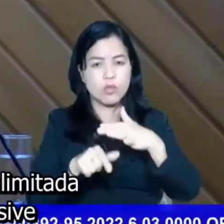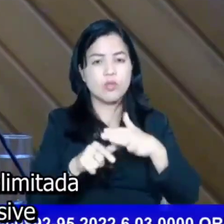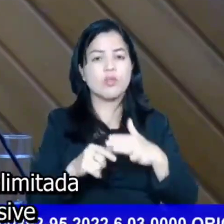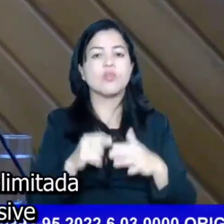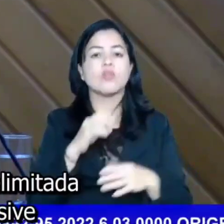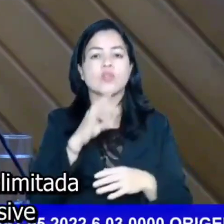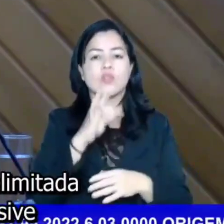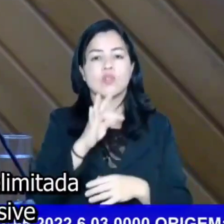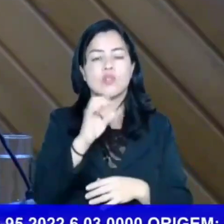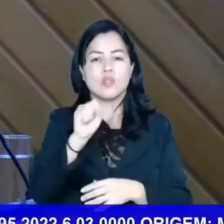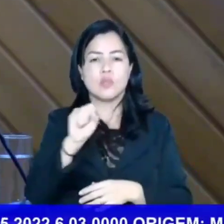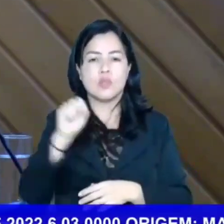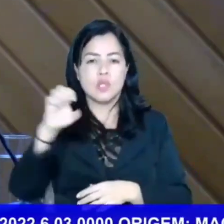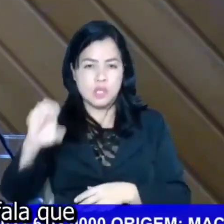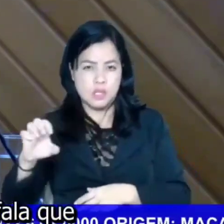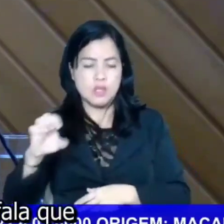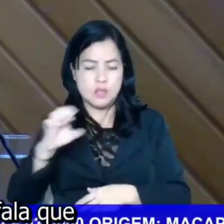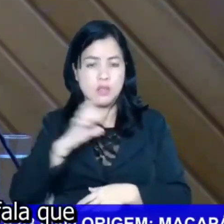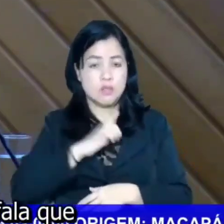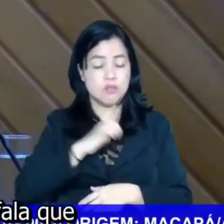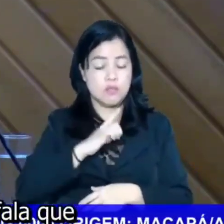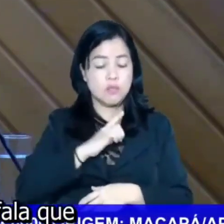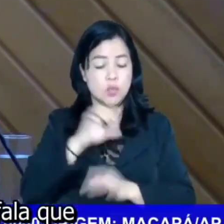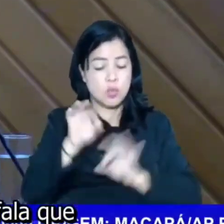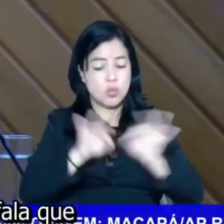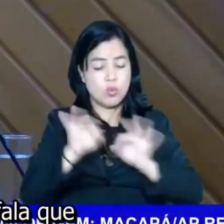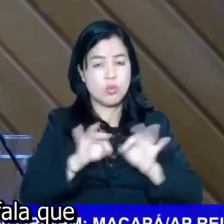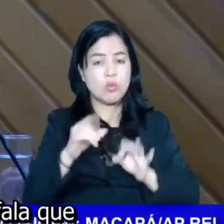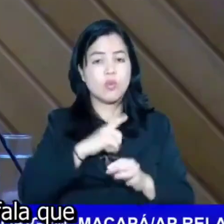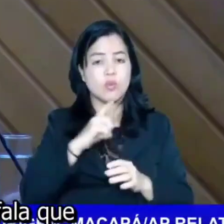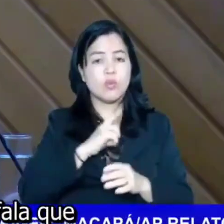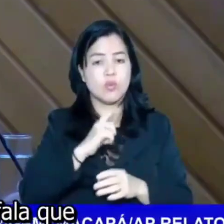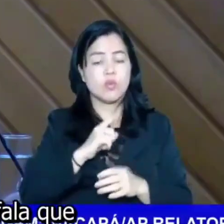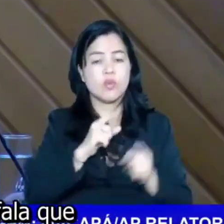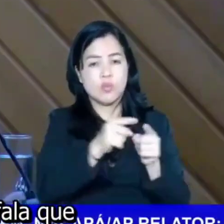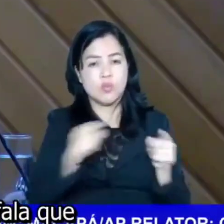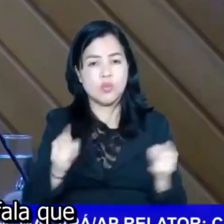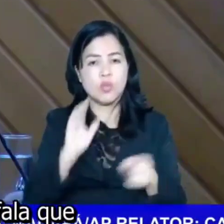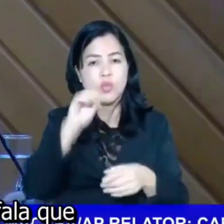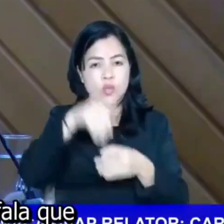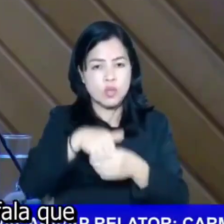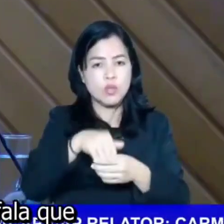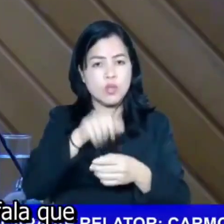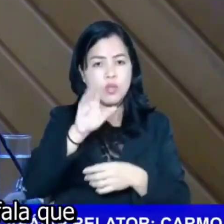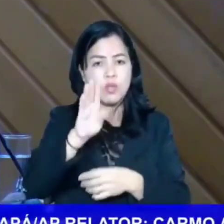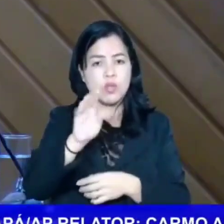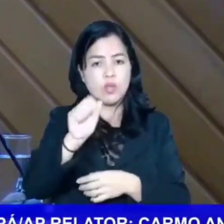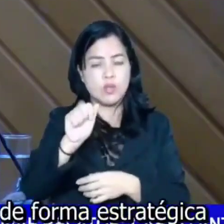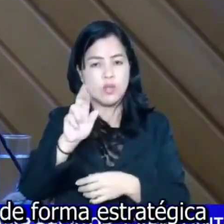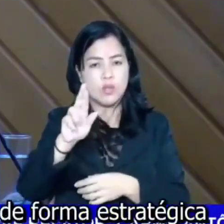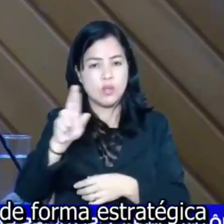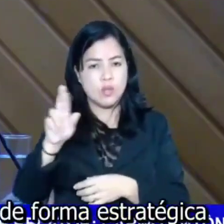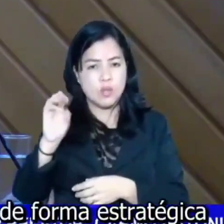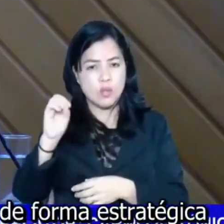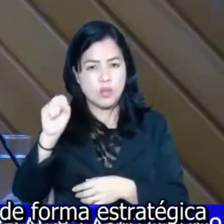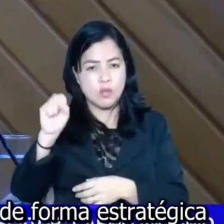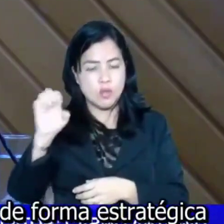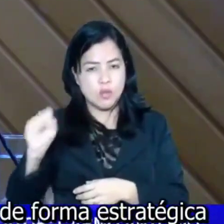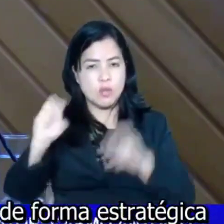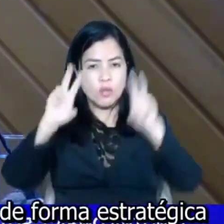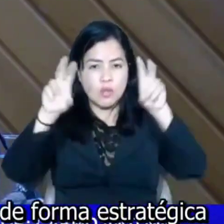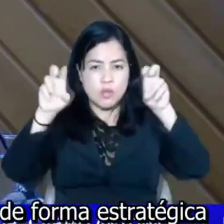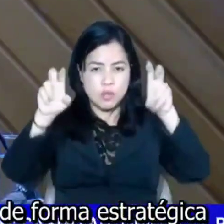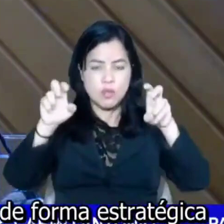Tribunal Superior Eleitoral. Inclusive, temos um trecho do voto do ministro Barroso que fala que, abre aspas,